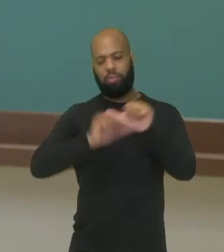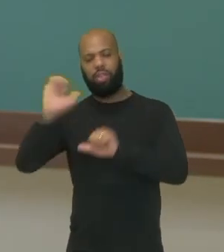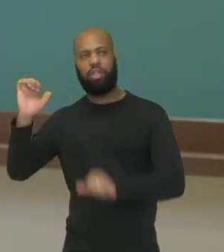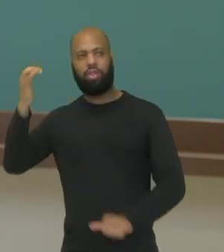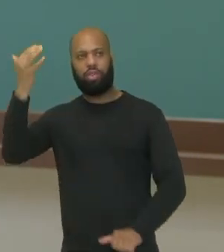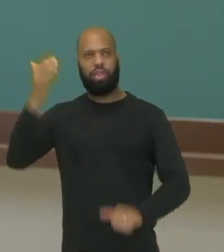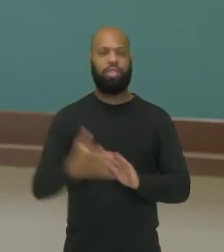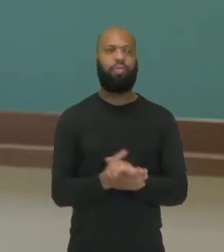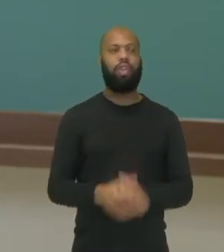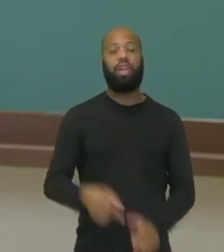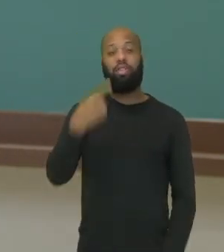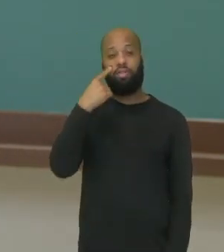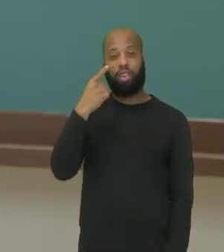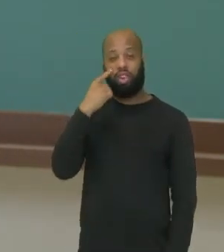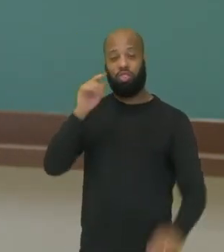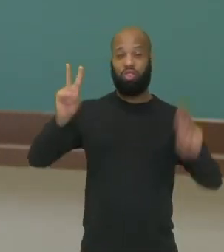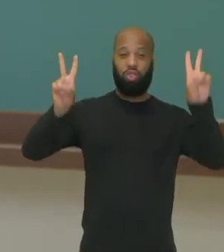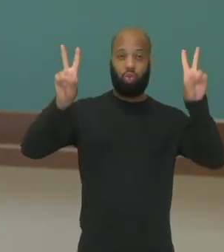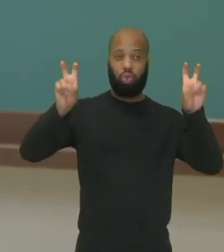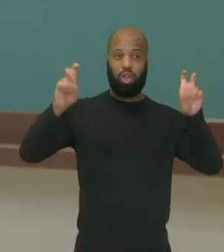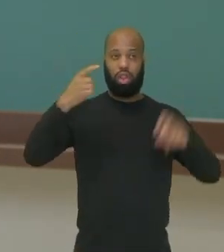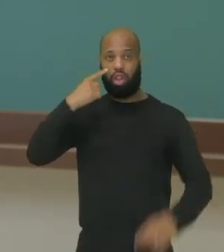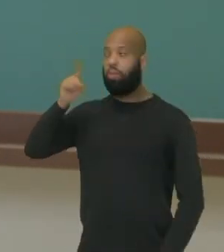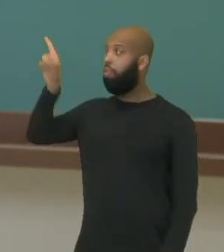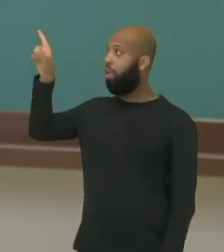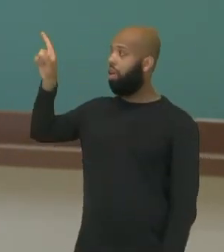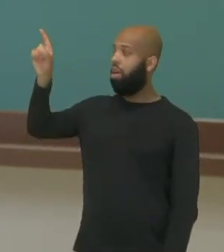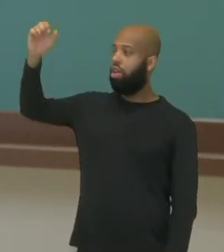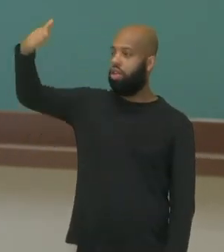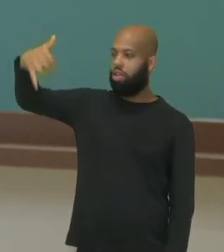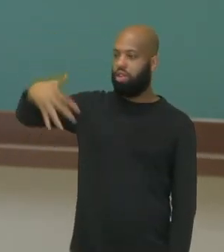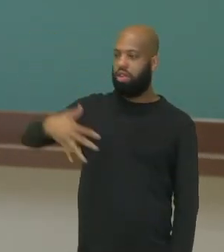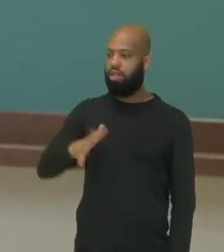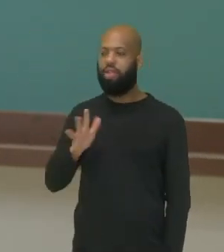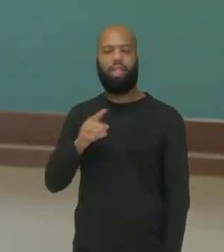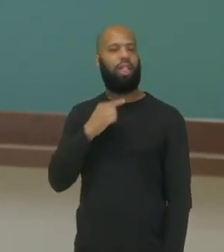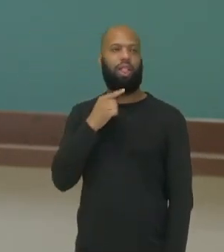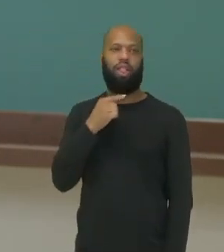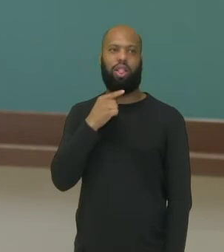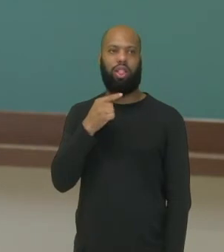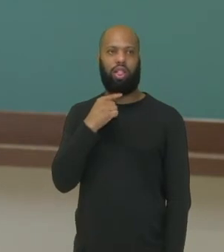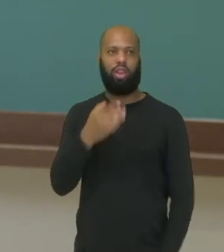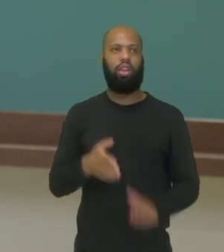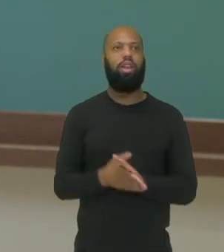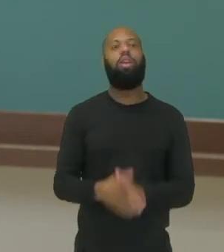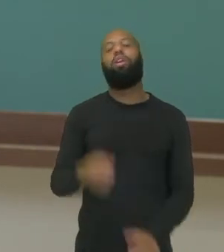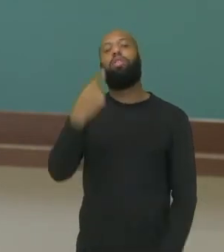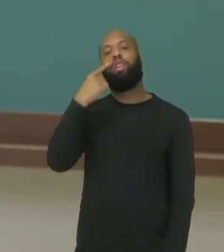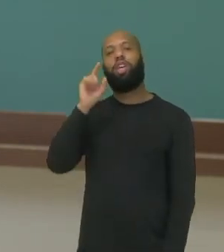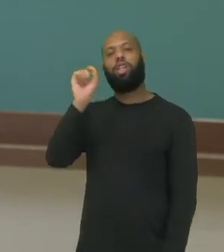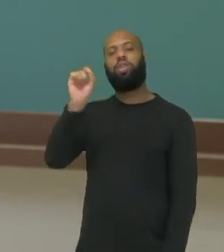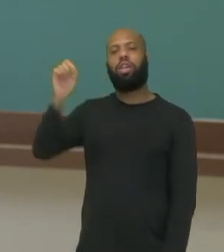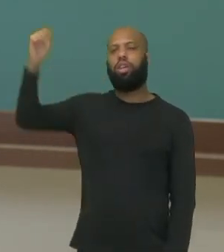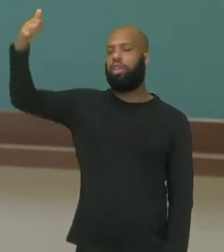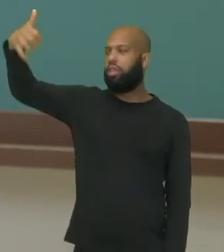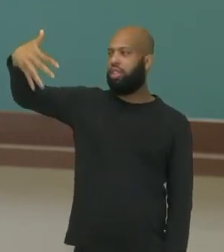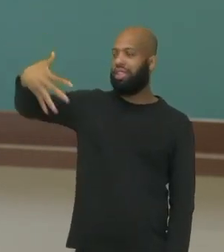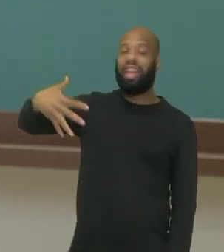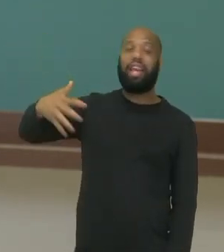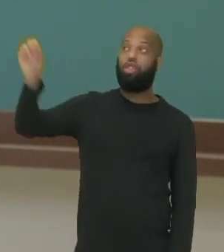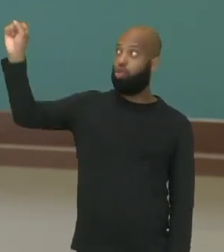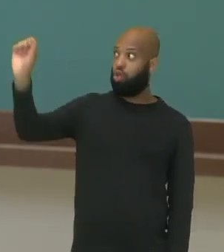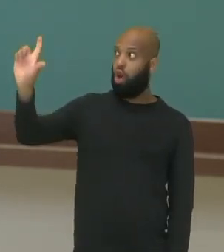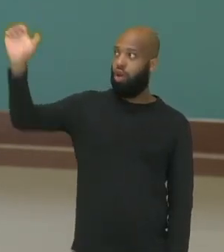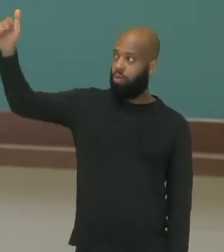E para isso a gente vai falar do efeito estufa. E aí, eu pergunto para você, efeito estufa, isso